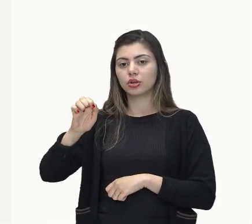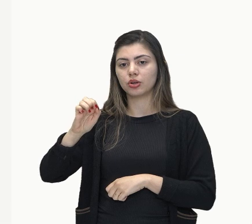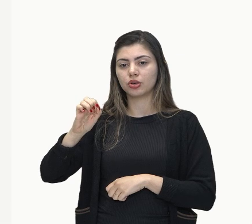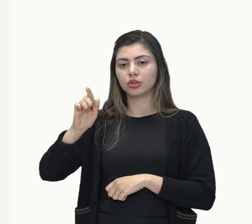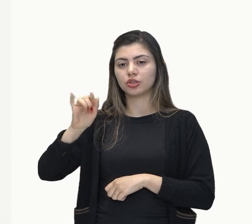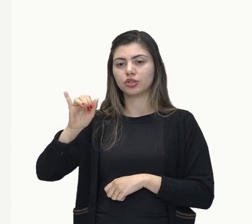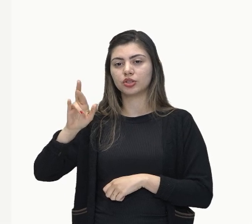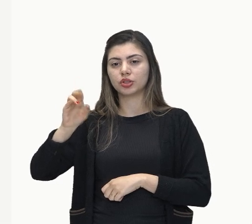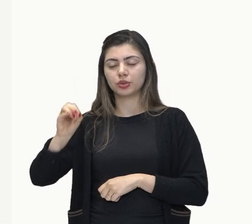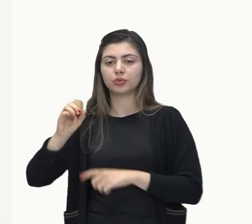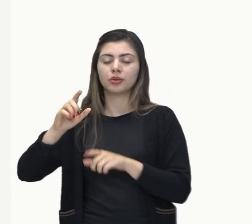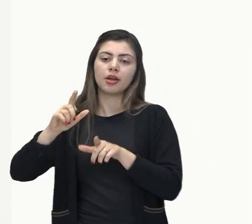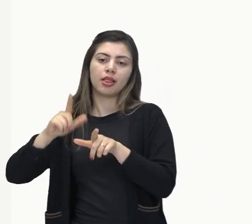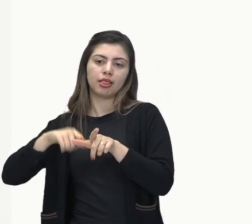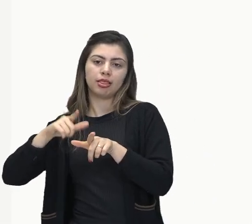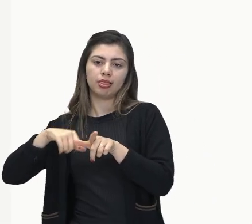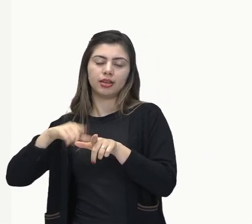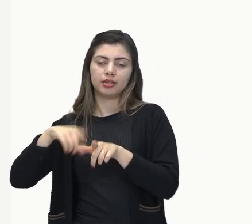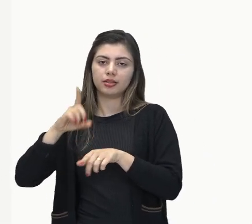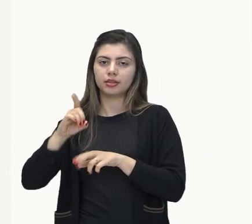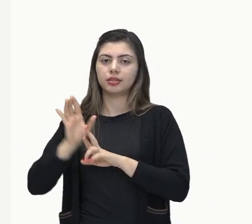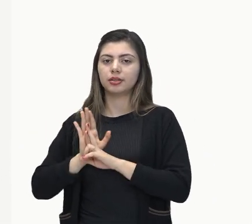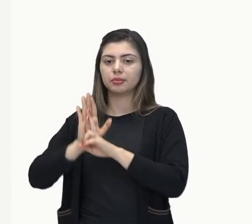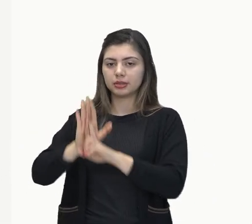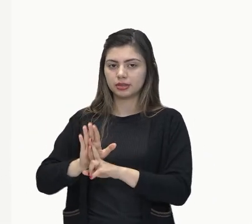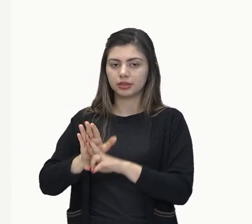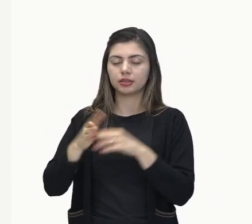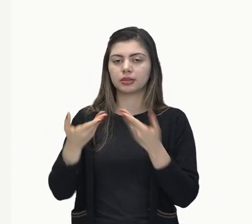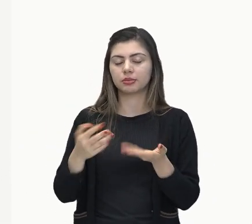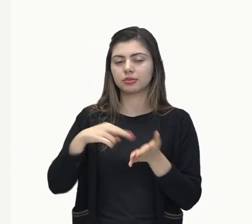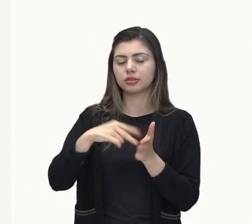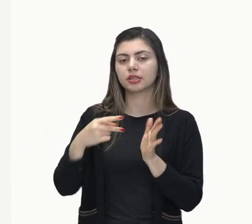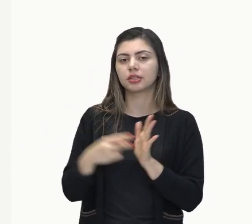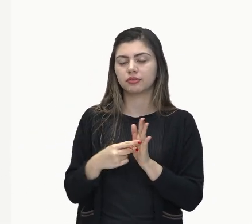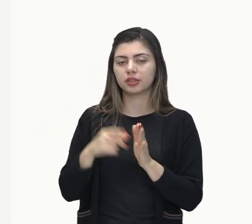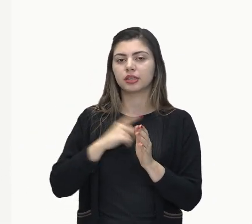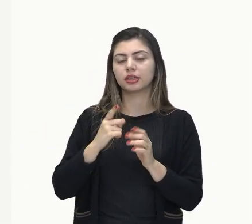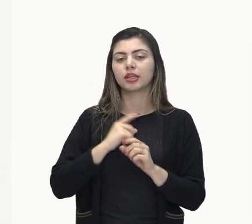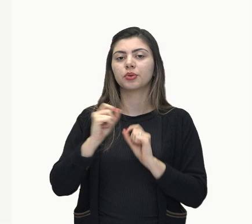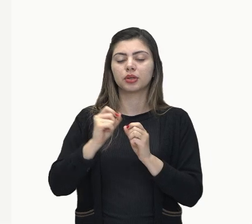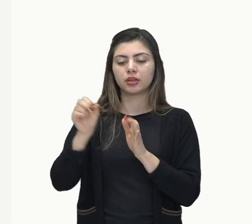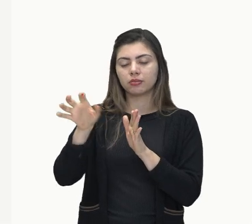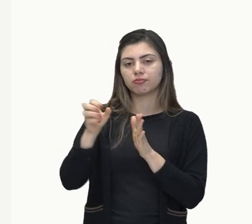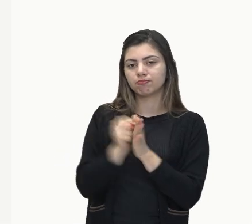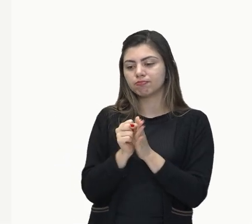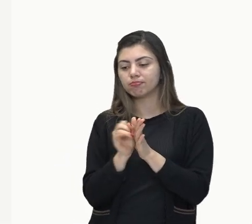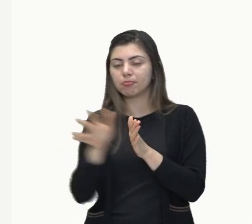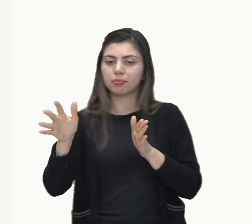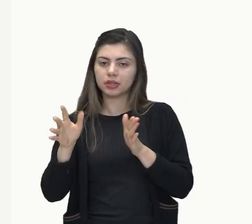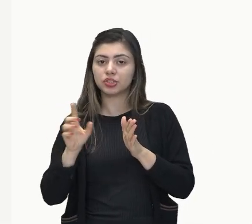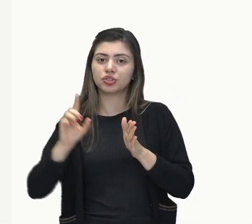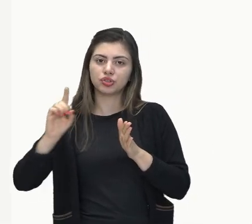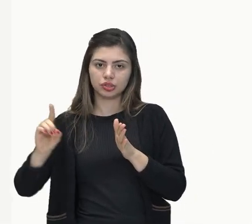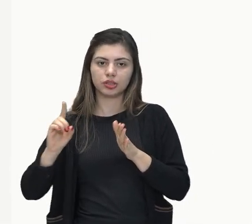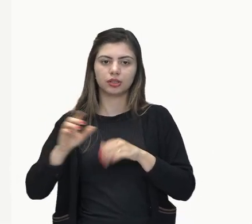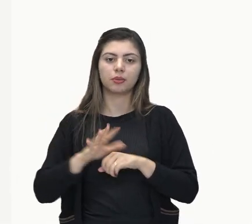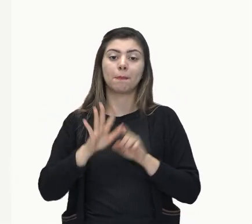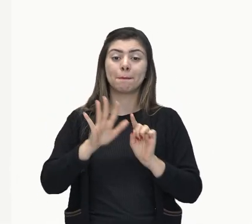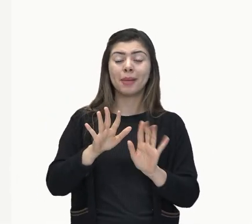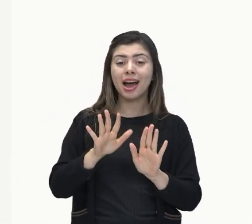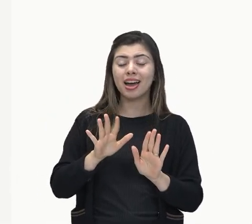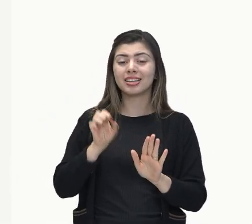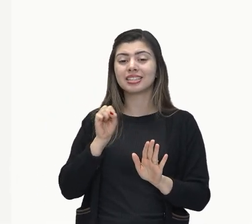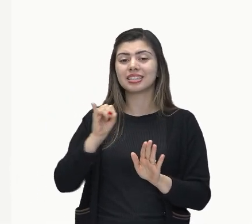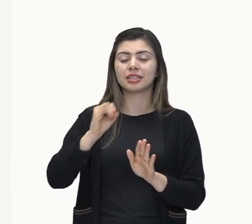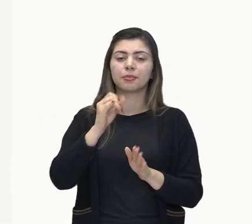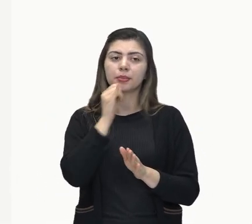pela letra D. Quer dizer que o desvio da luz foi para o lado direito. Quando o desvio da luz vai para o